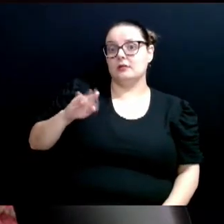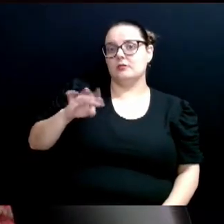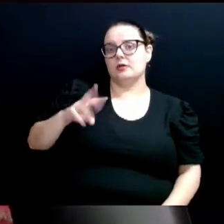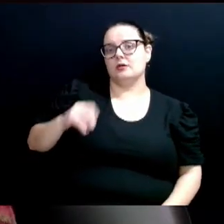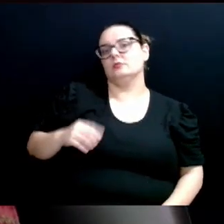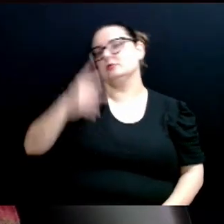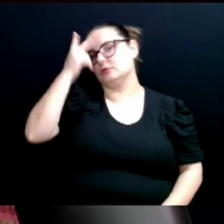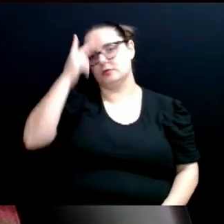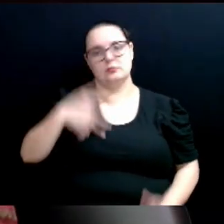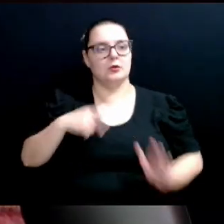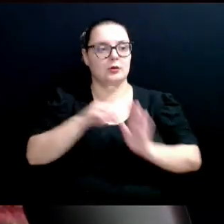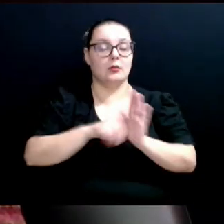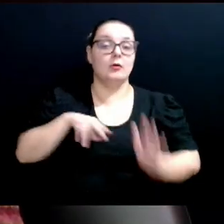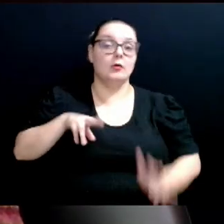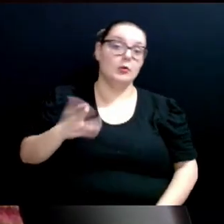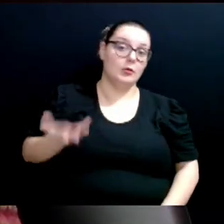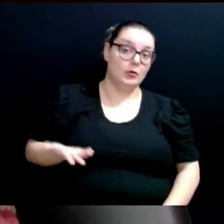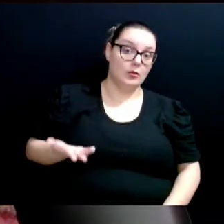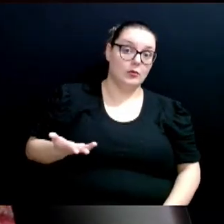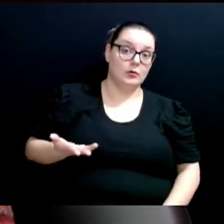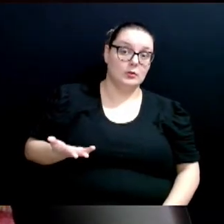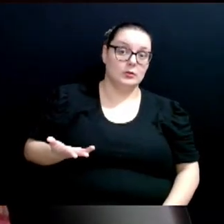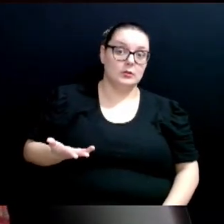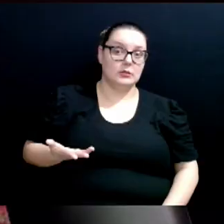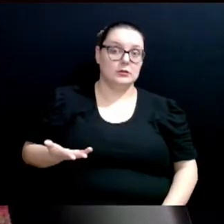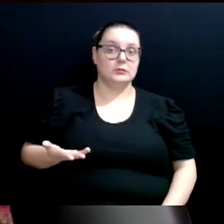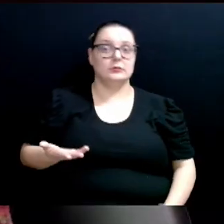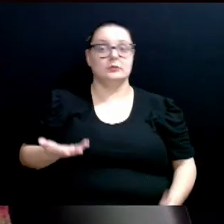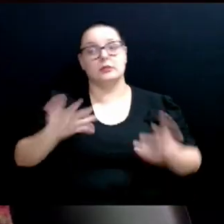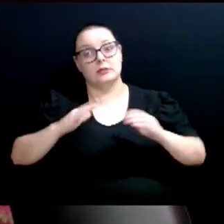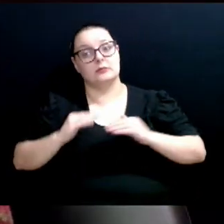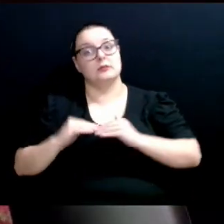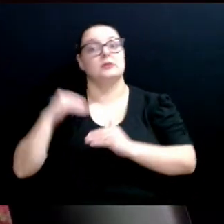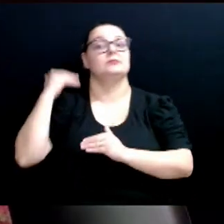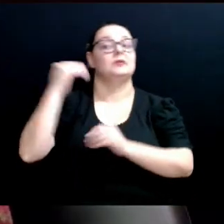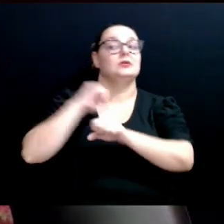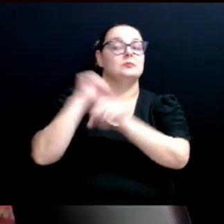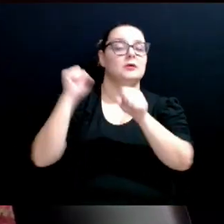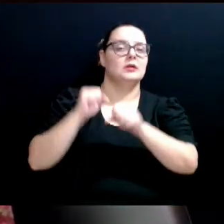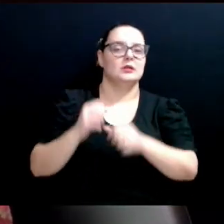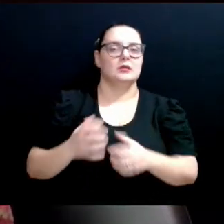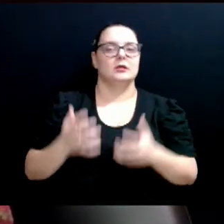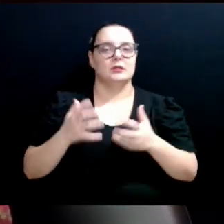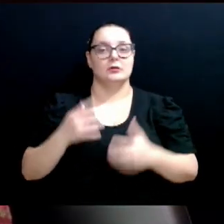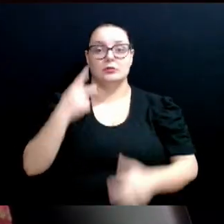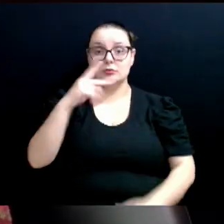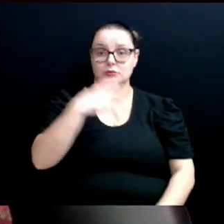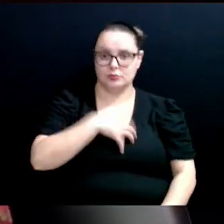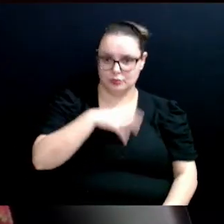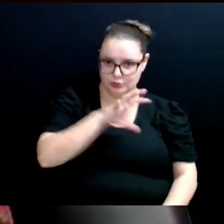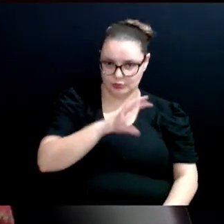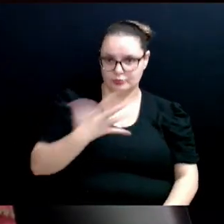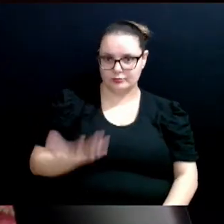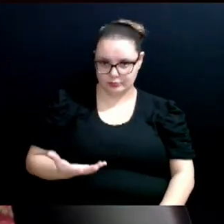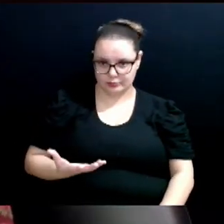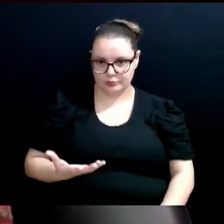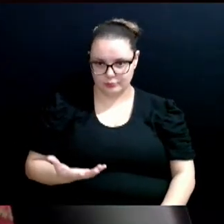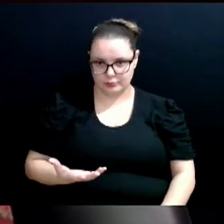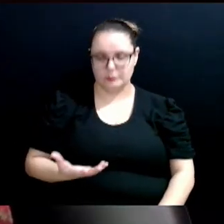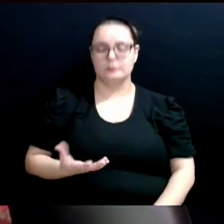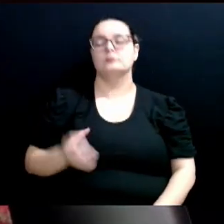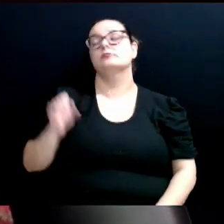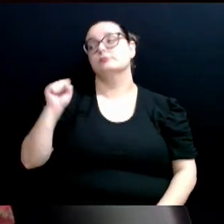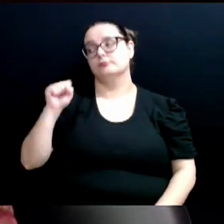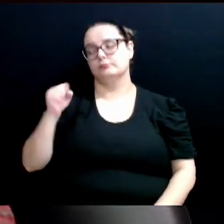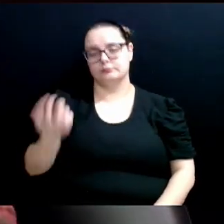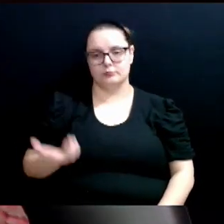se você também não está querendo exagerar demais e querer que as coisas sejam exatamente do seu modo, do seu jeito. Por isso que a